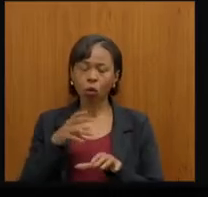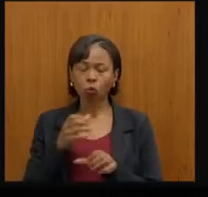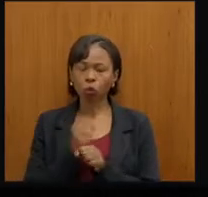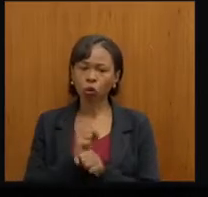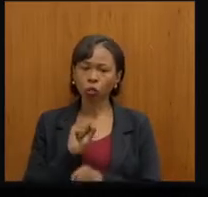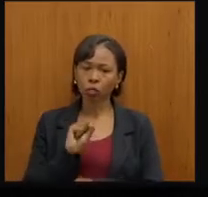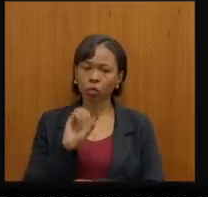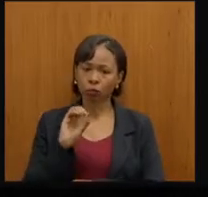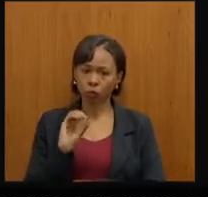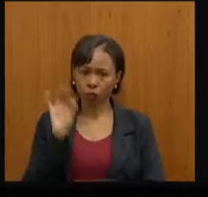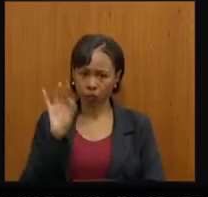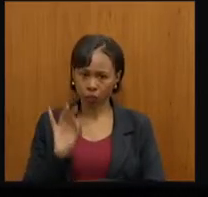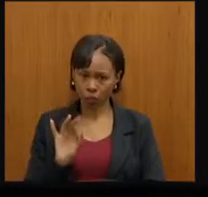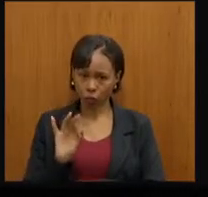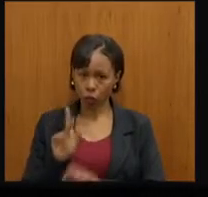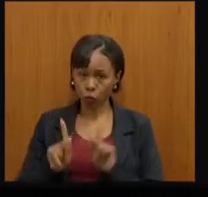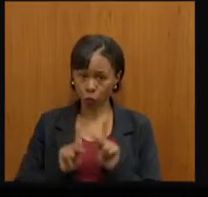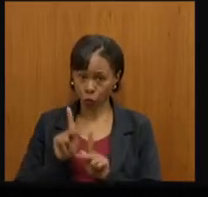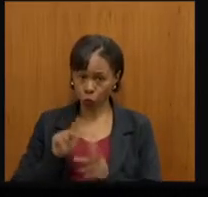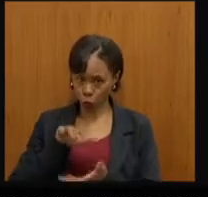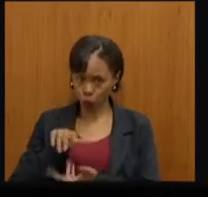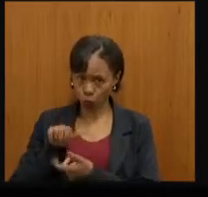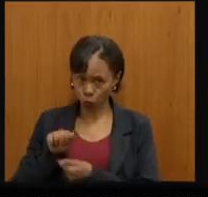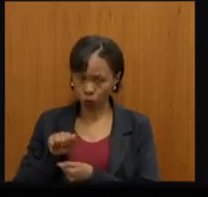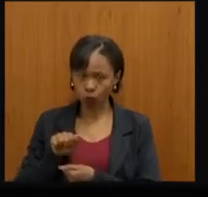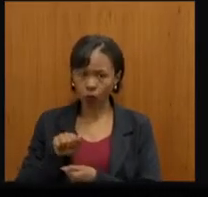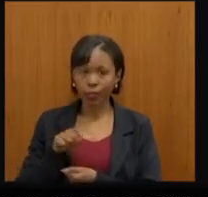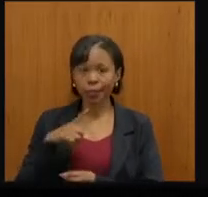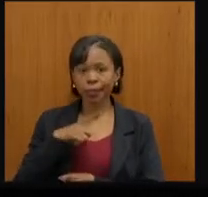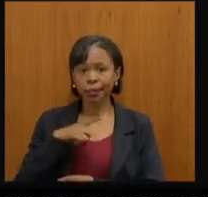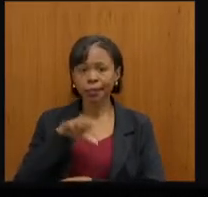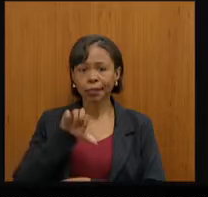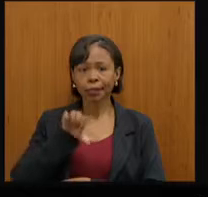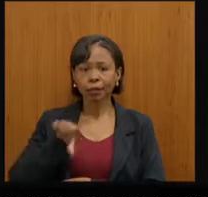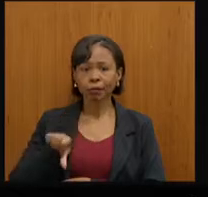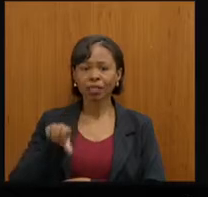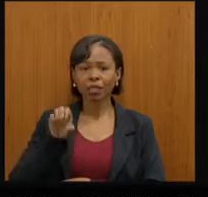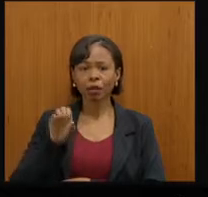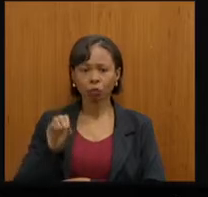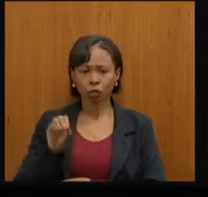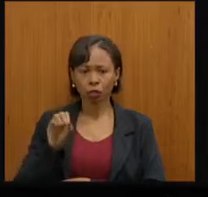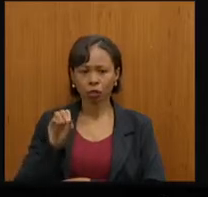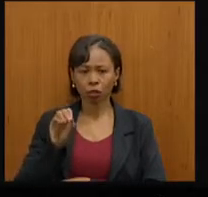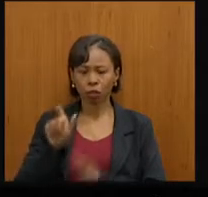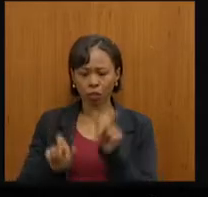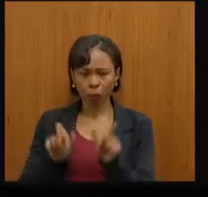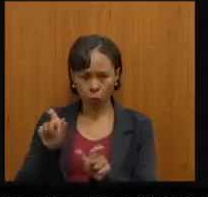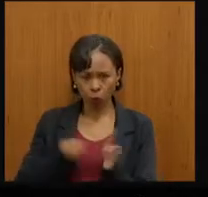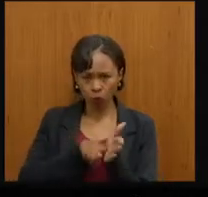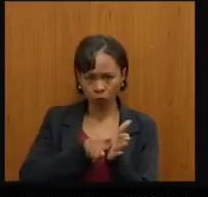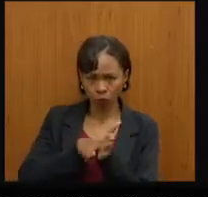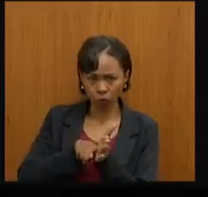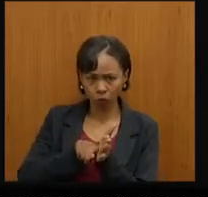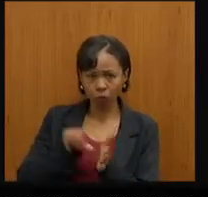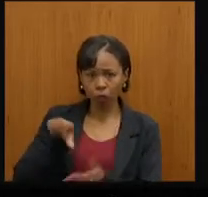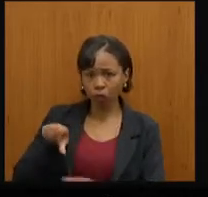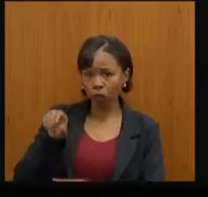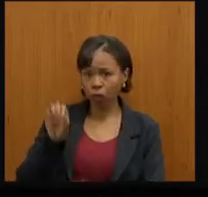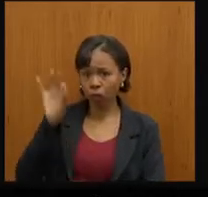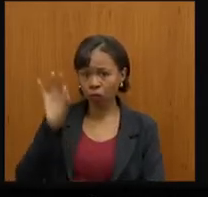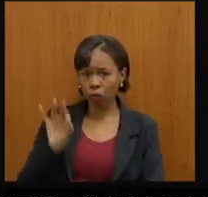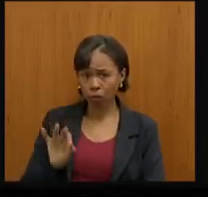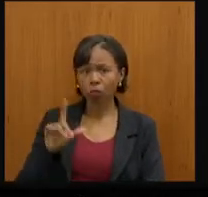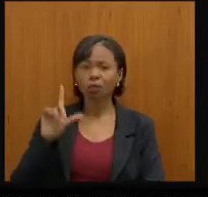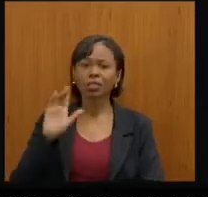mundial e que 90 por cento dos entrevistados Têm algum tipo de violência